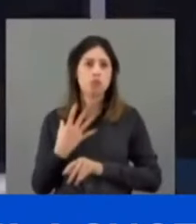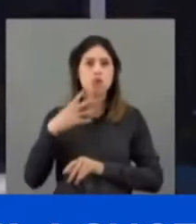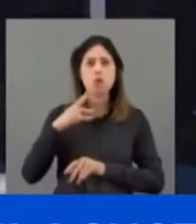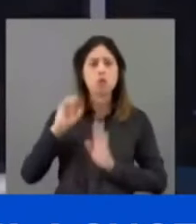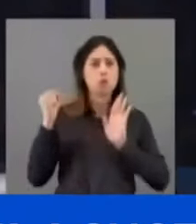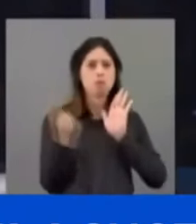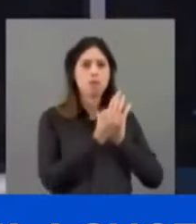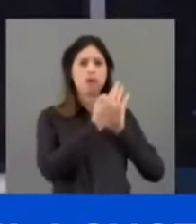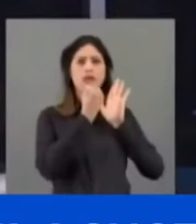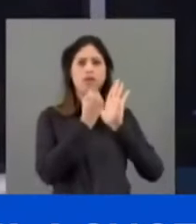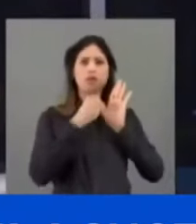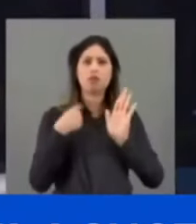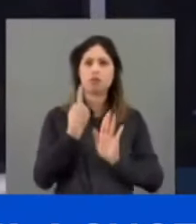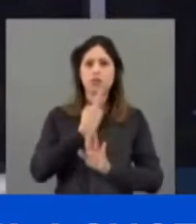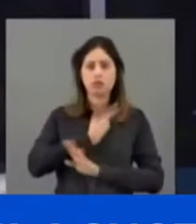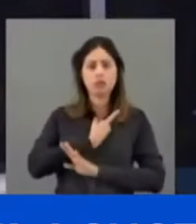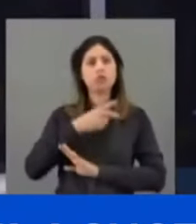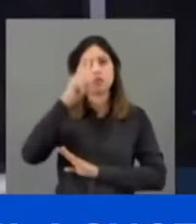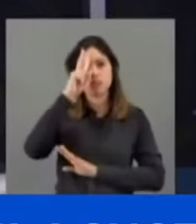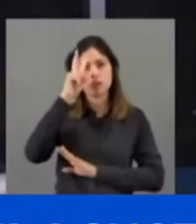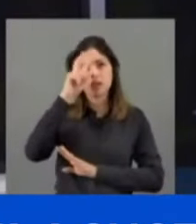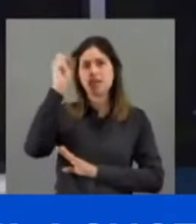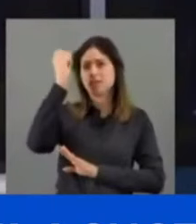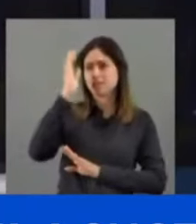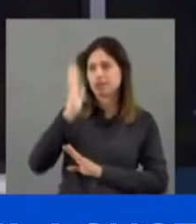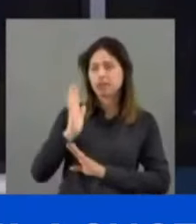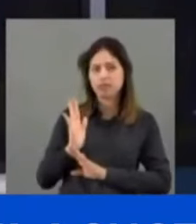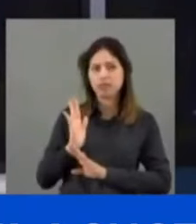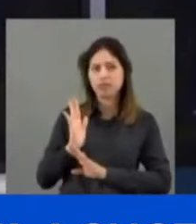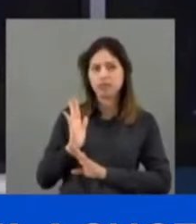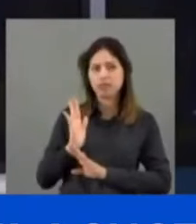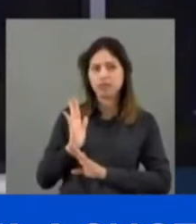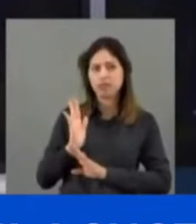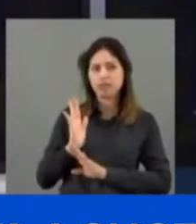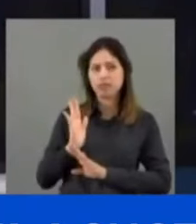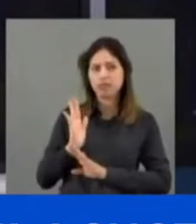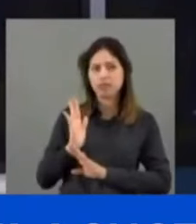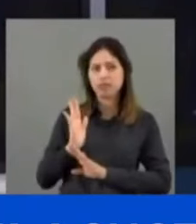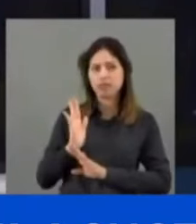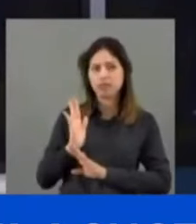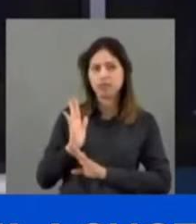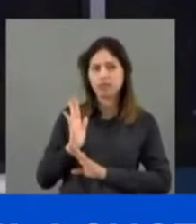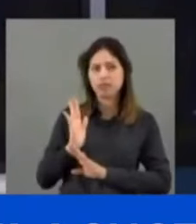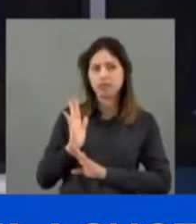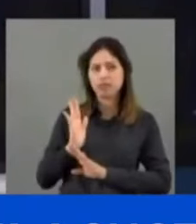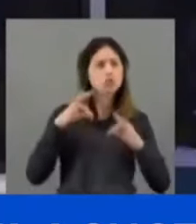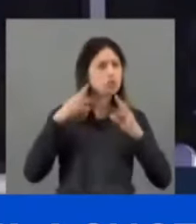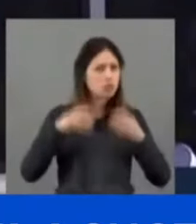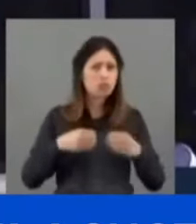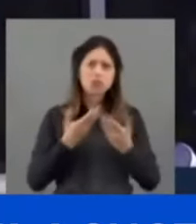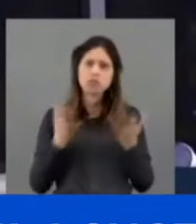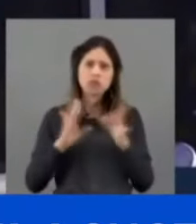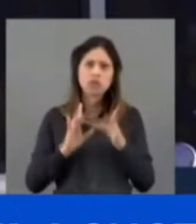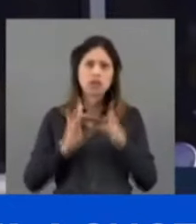1º de fevereiro de 2025 está chegando, né? Nenhum dia de 2024 ele não vai pensar no dia que ele